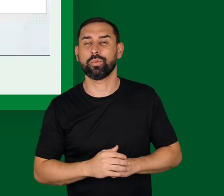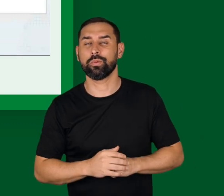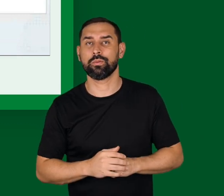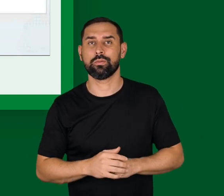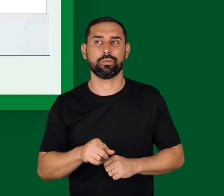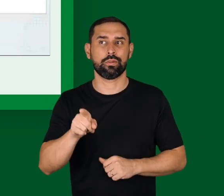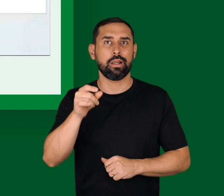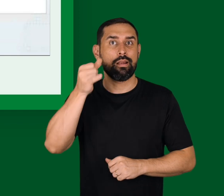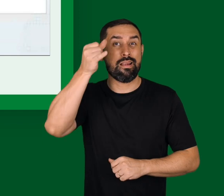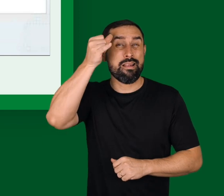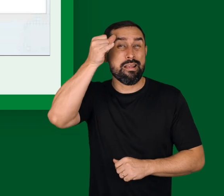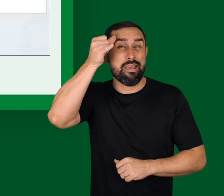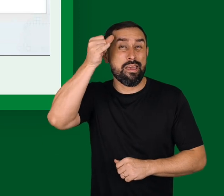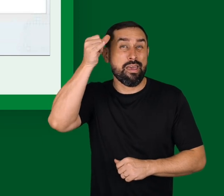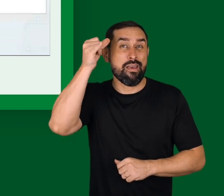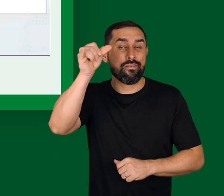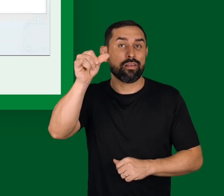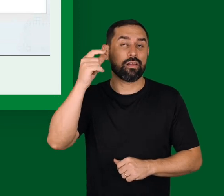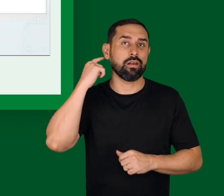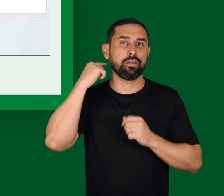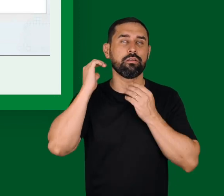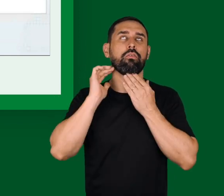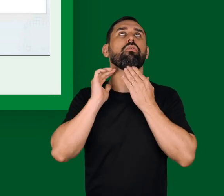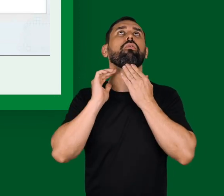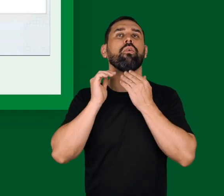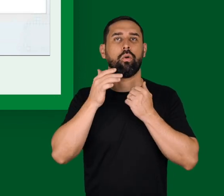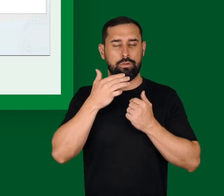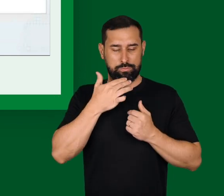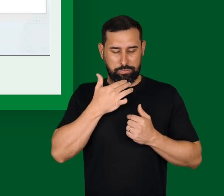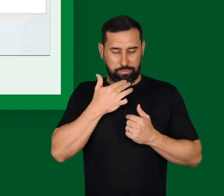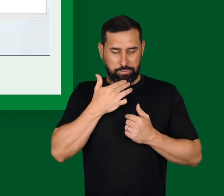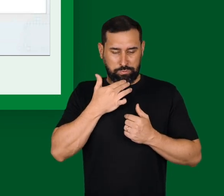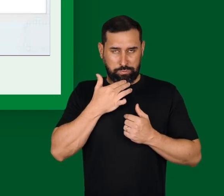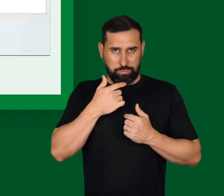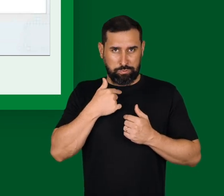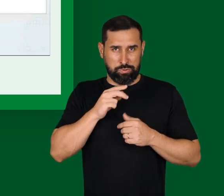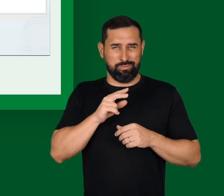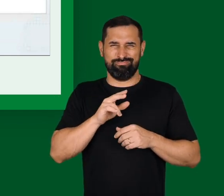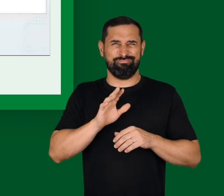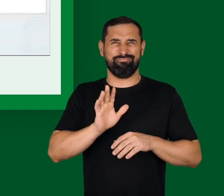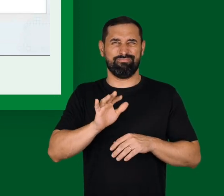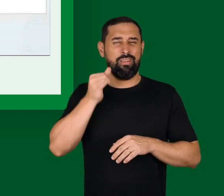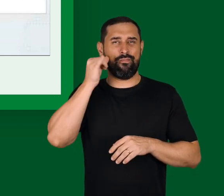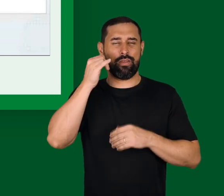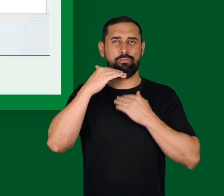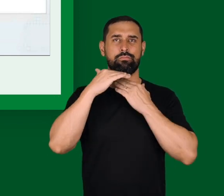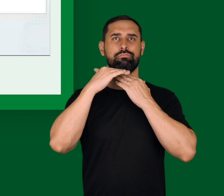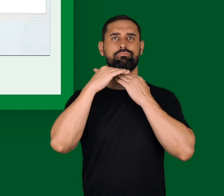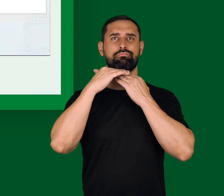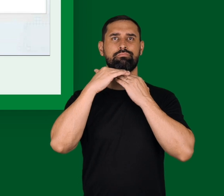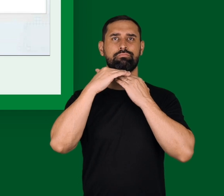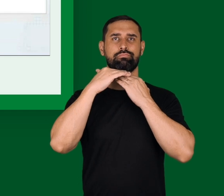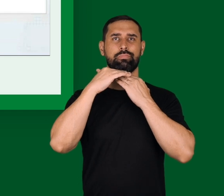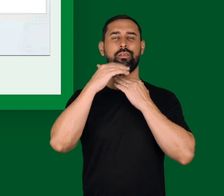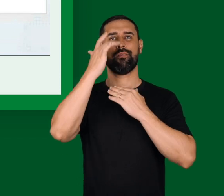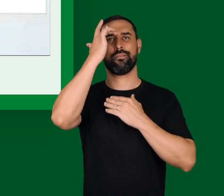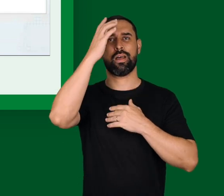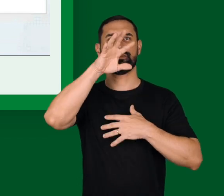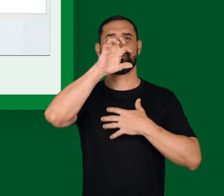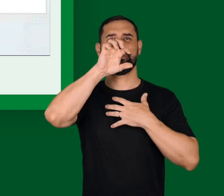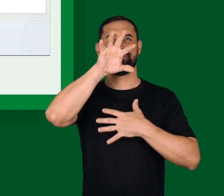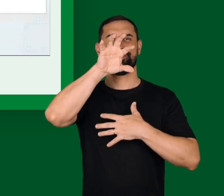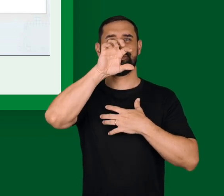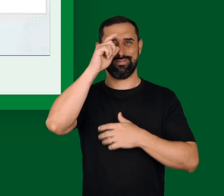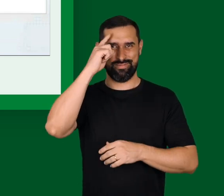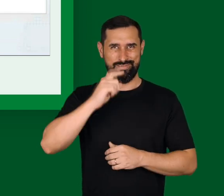evitar sempre a hiperextensão e garantir a posição de cheirar, que é aquela sequência das imagens que eu